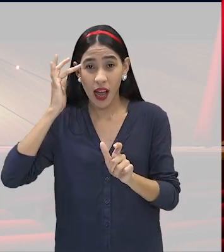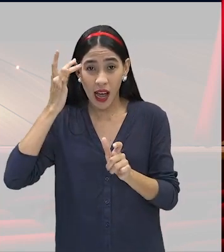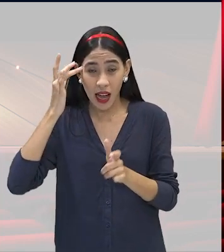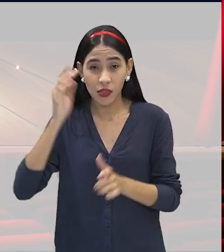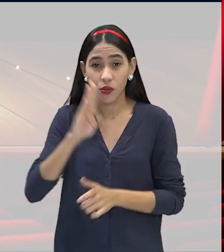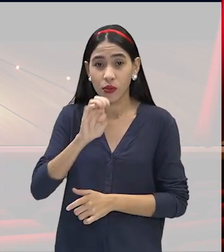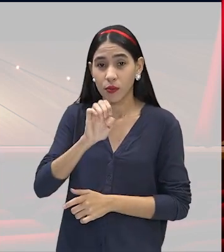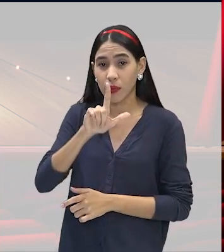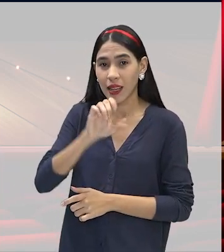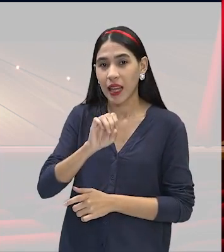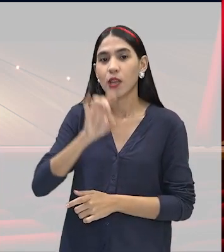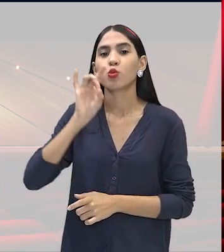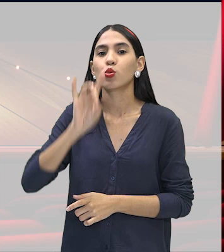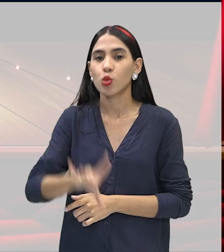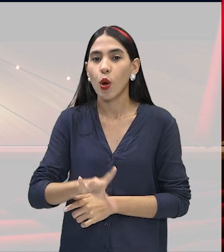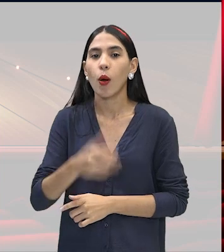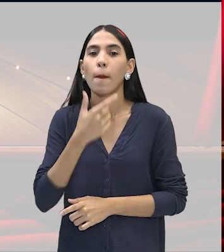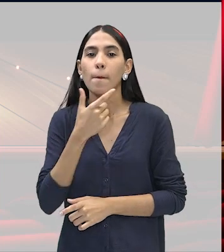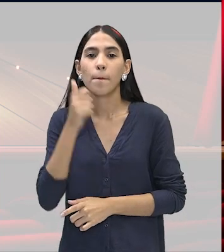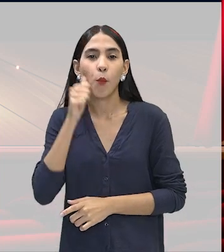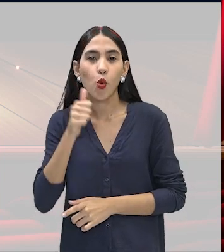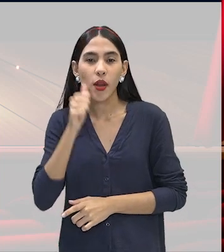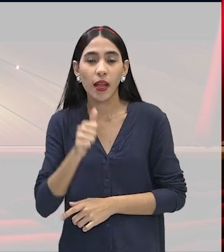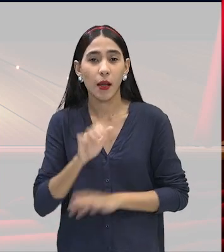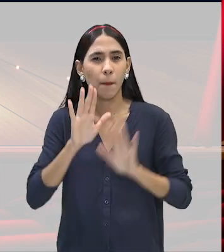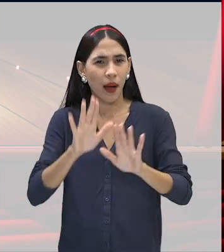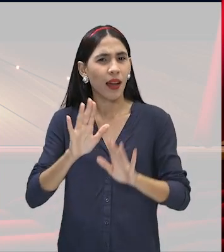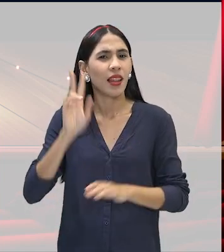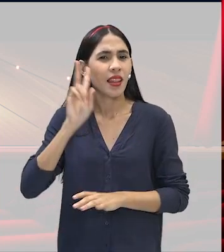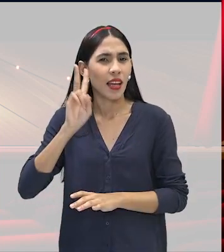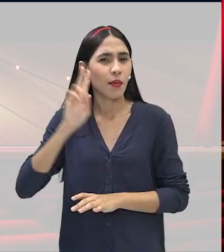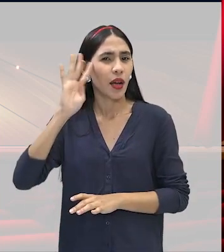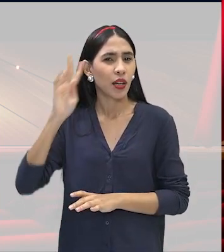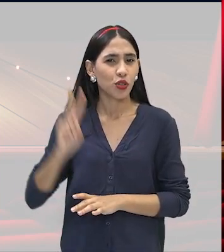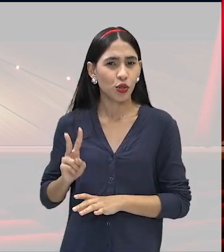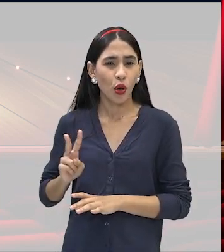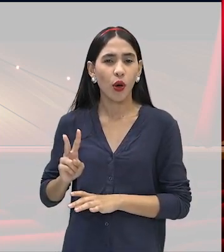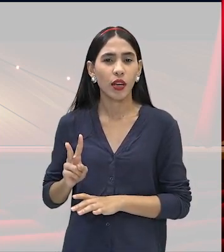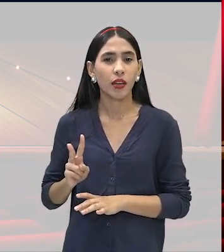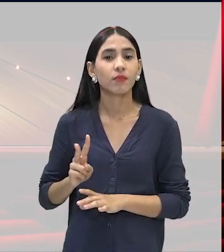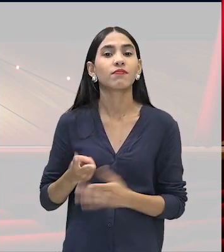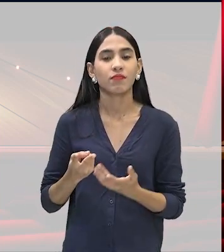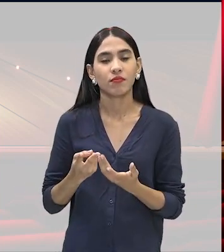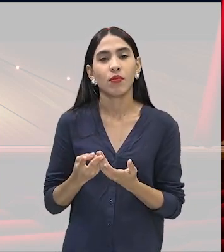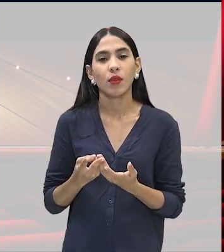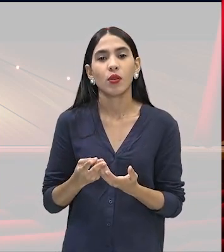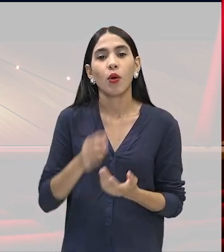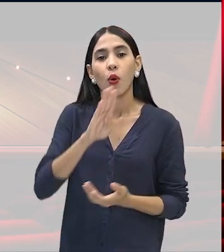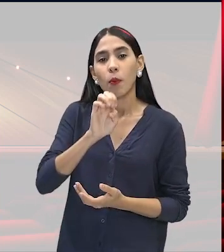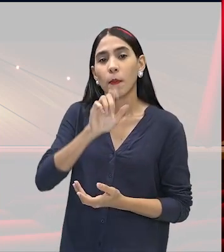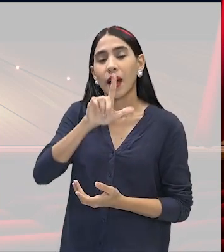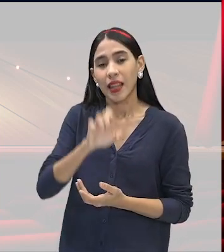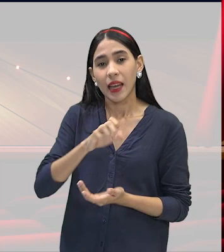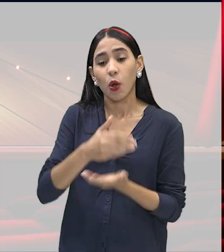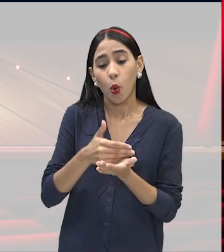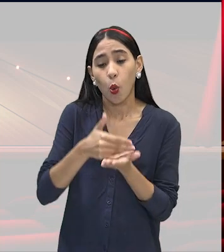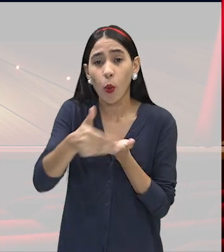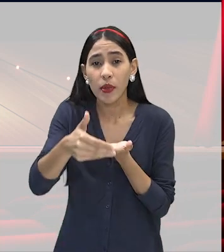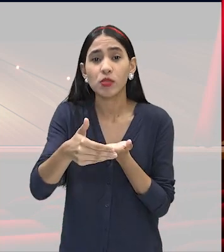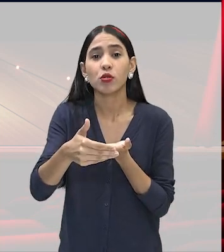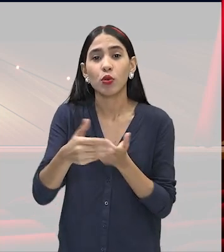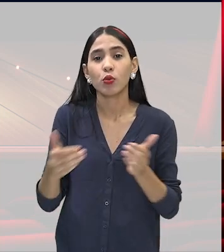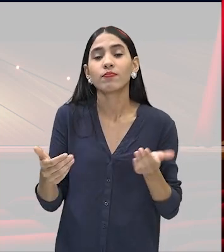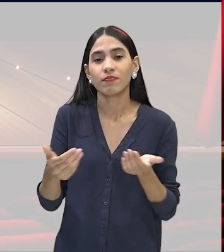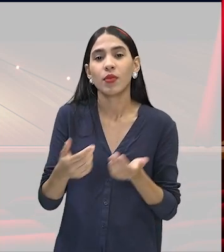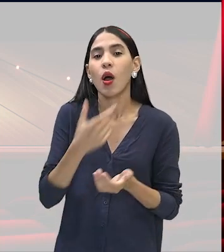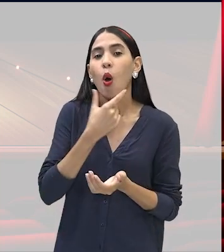as mulheres, mas lembra da história que eu contei para vocês? O balé, ele começou com os homens, então não tem essa história de ser